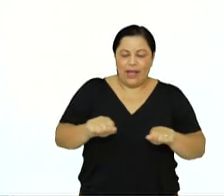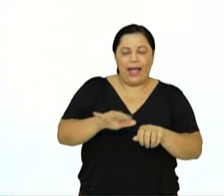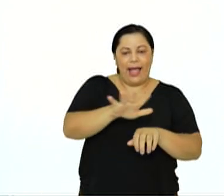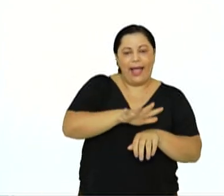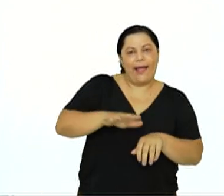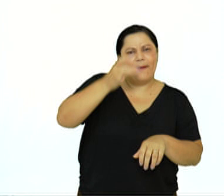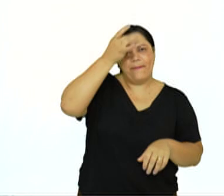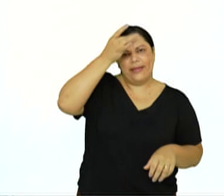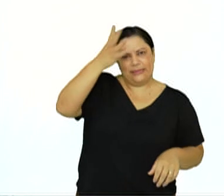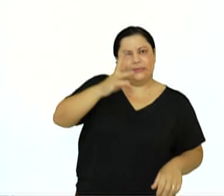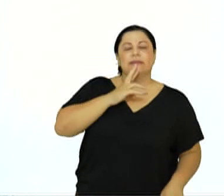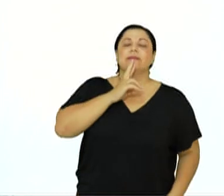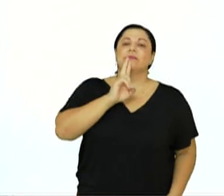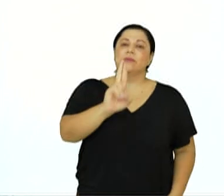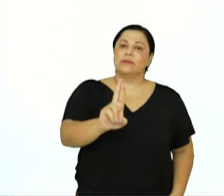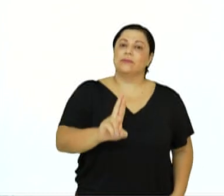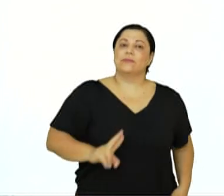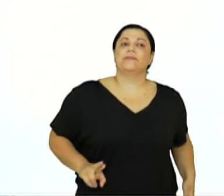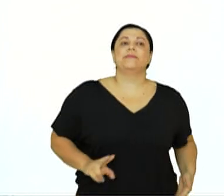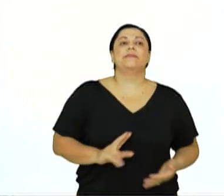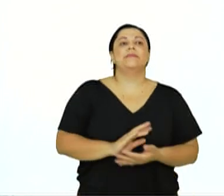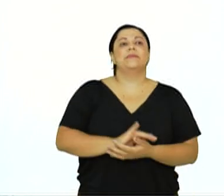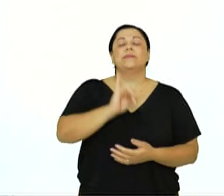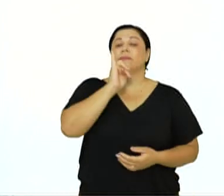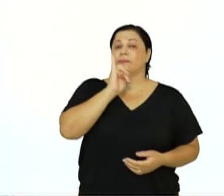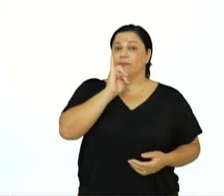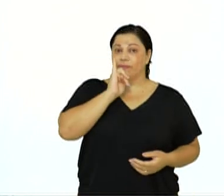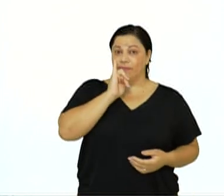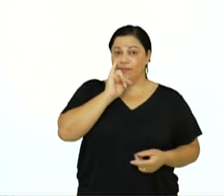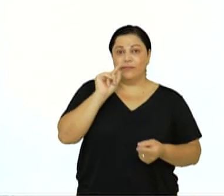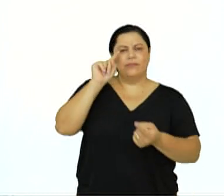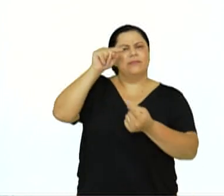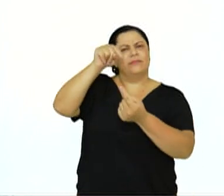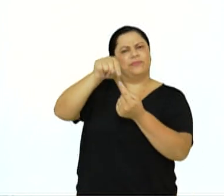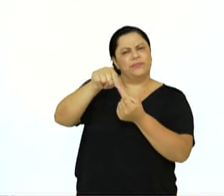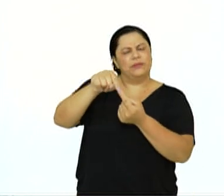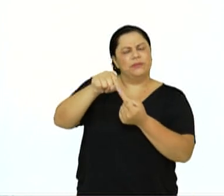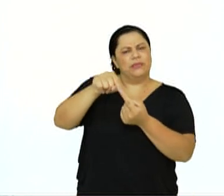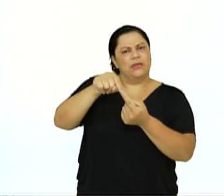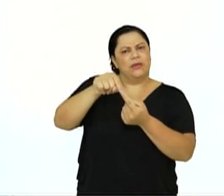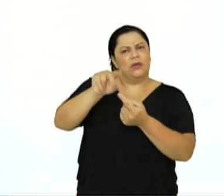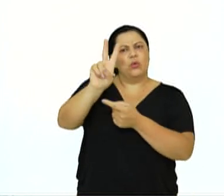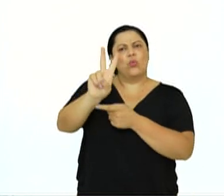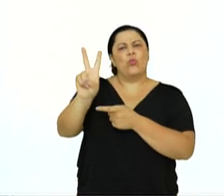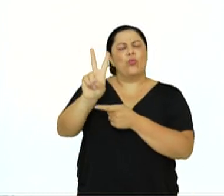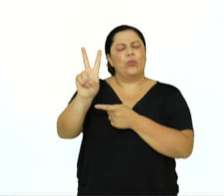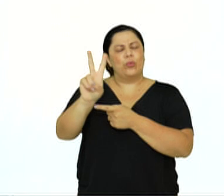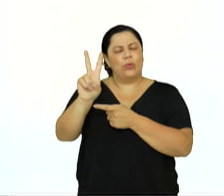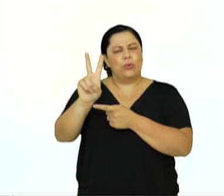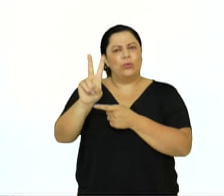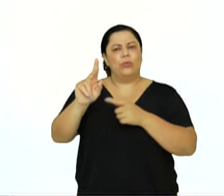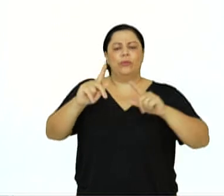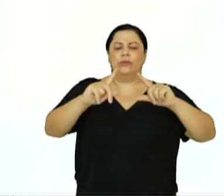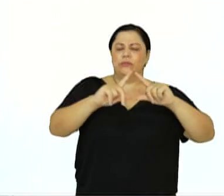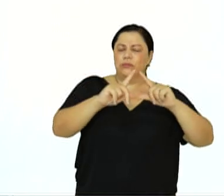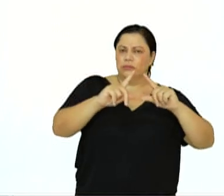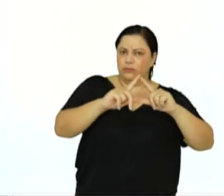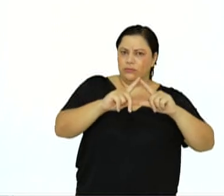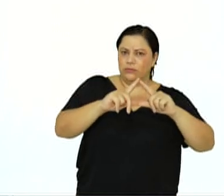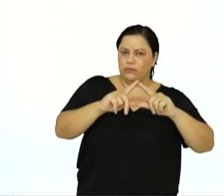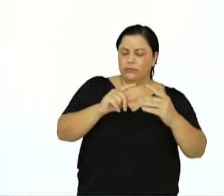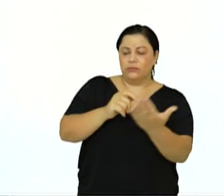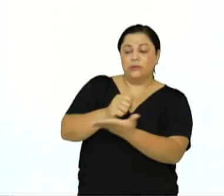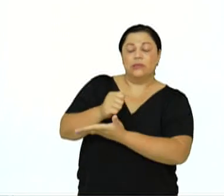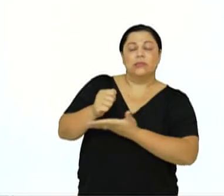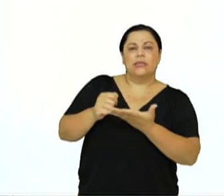resolverem. Então, nesse exemplo aqui, ó, determinar o volume de uma pirâmide regular de base triangular,